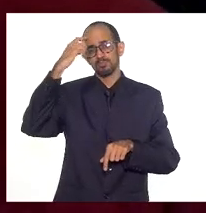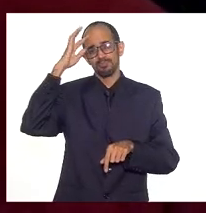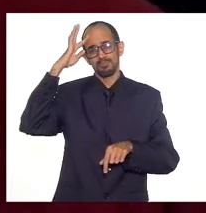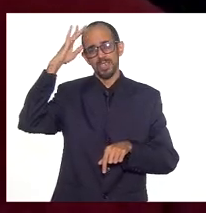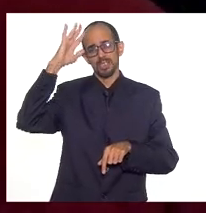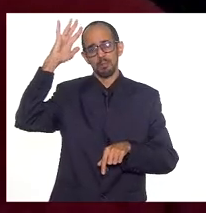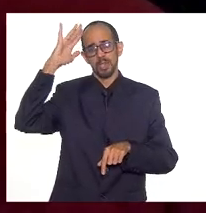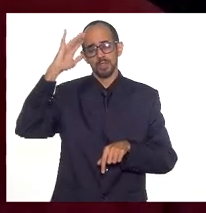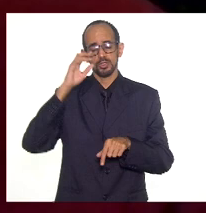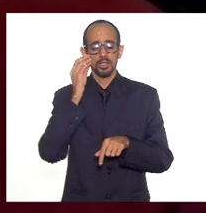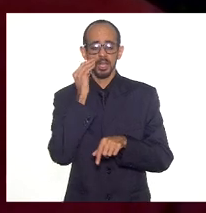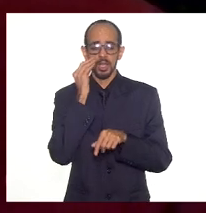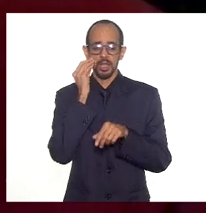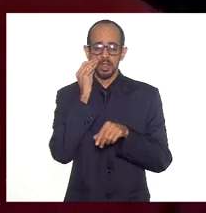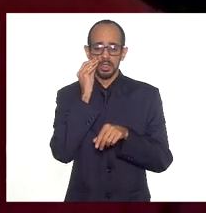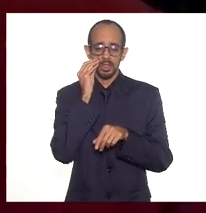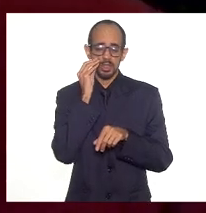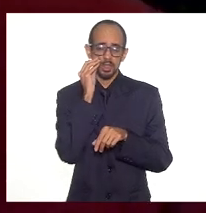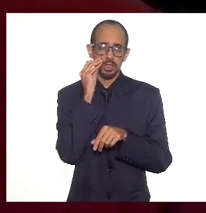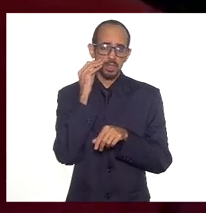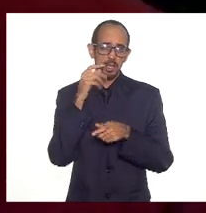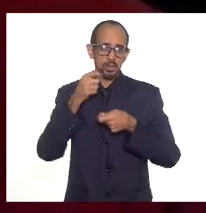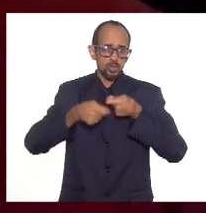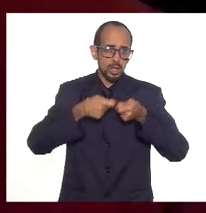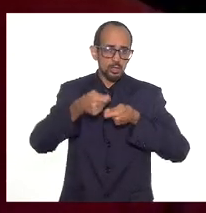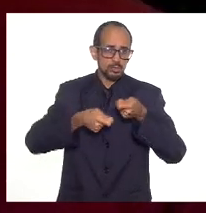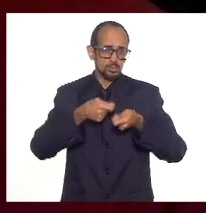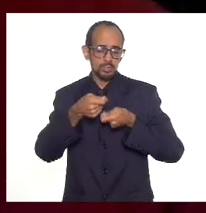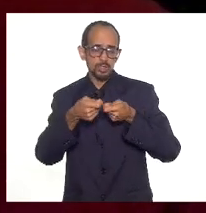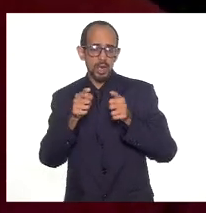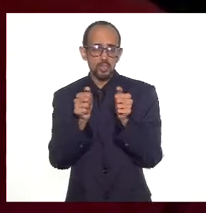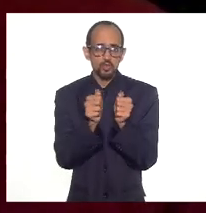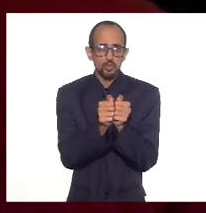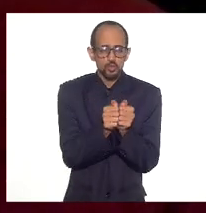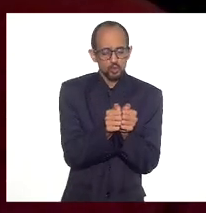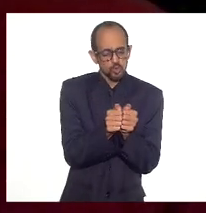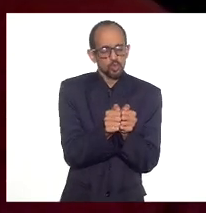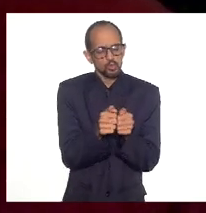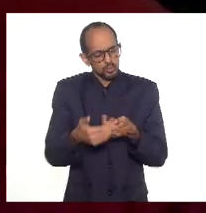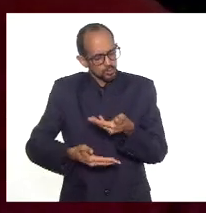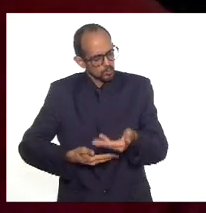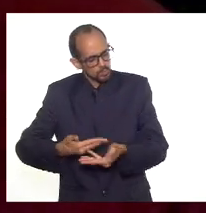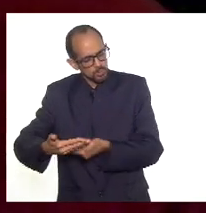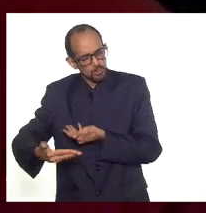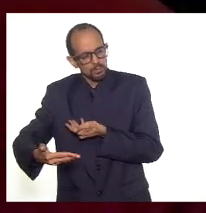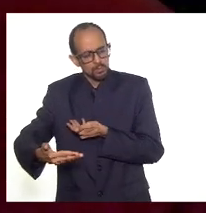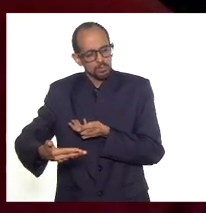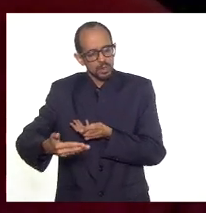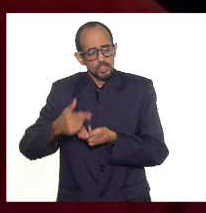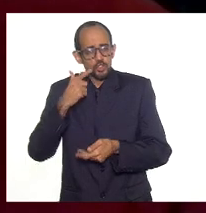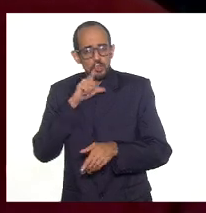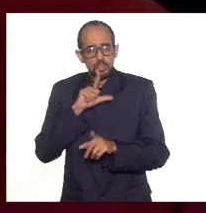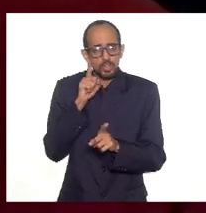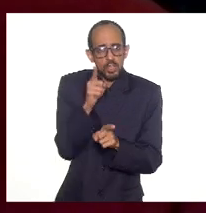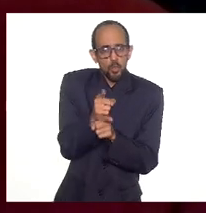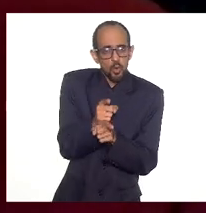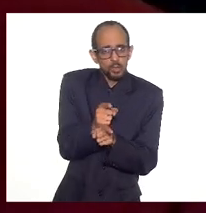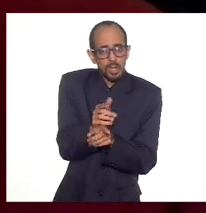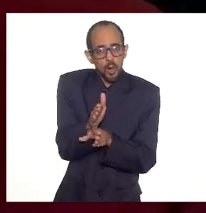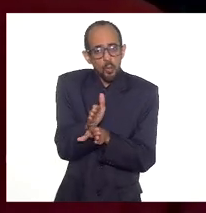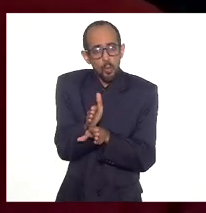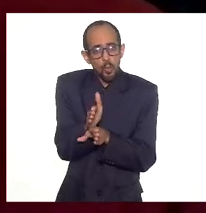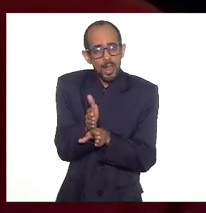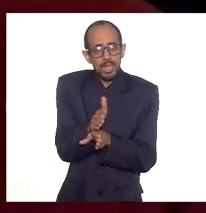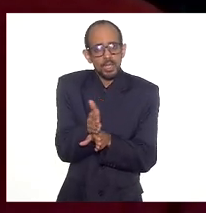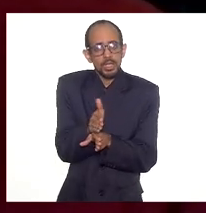tentando convergir, que a gente vai conseguir chegar num denominador comum, onde que a gente vai encontrar um ponto de equilíbrio que